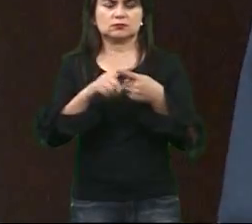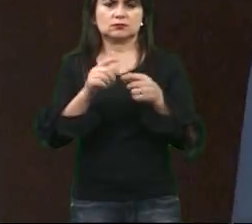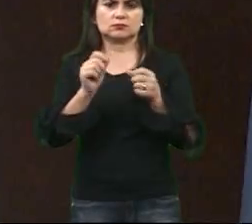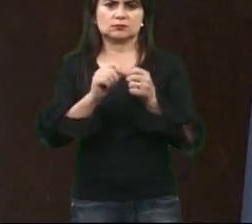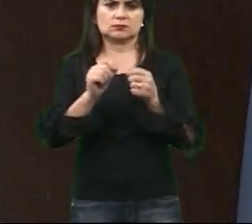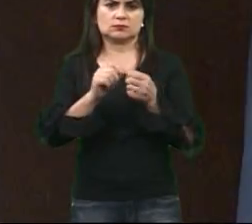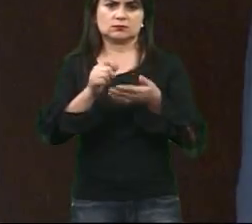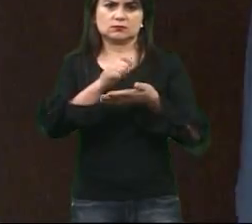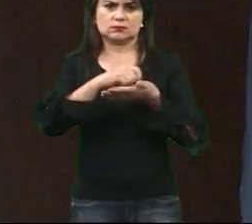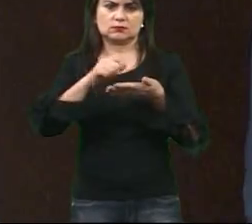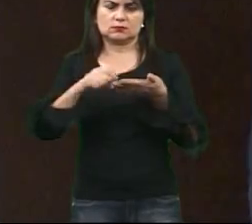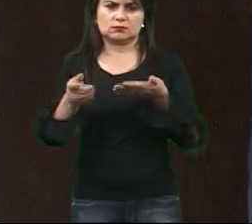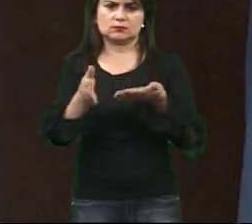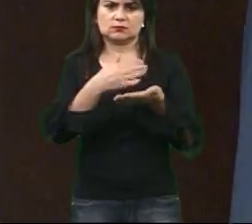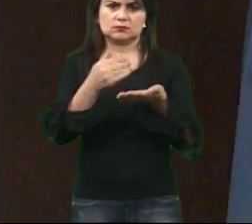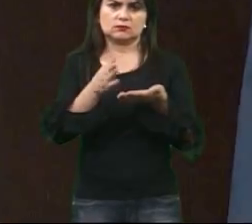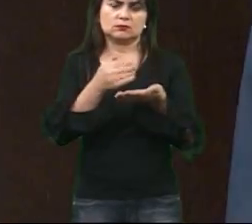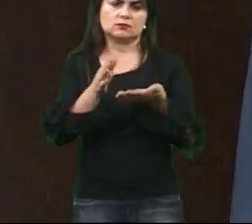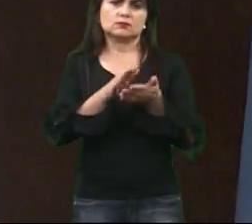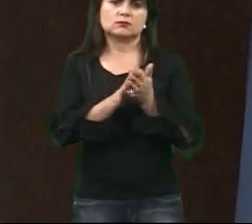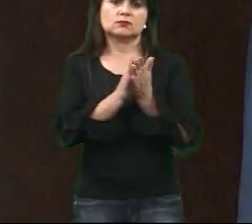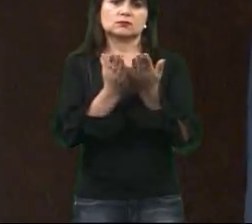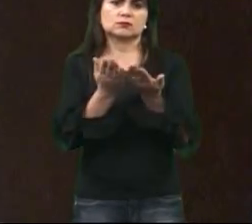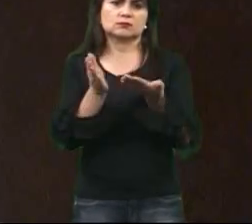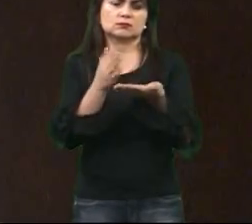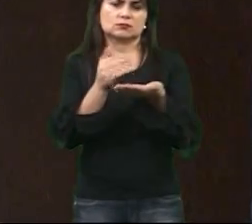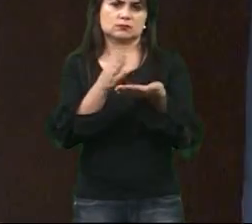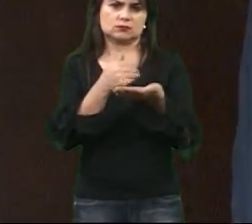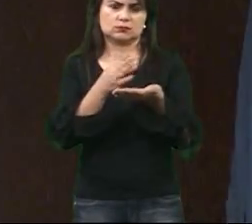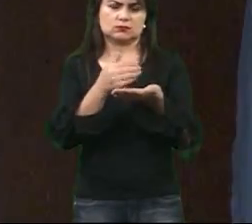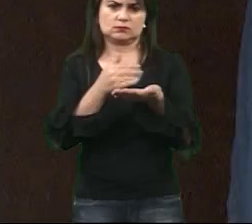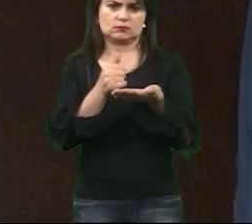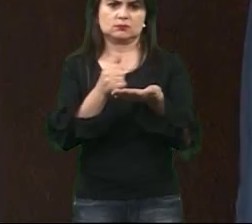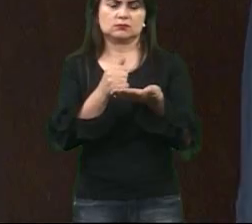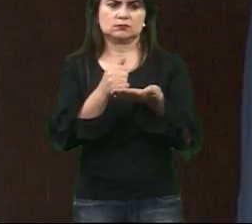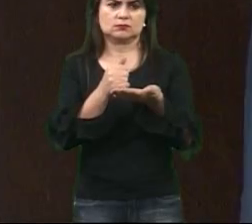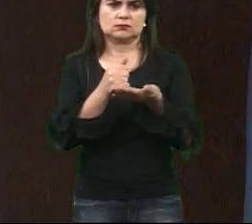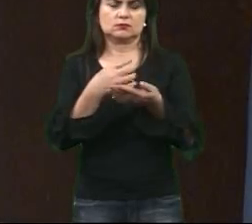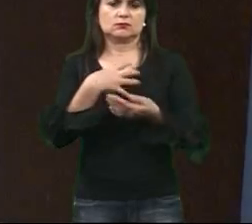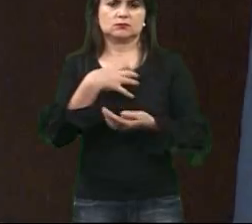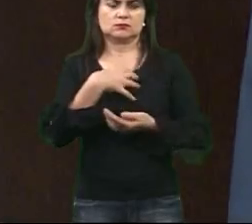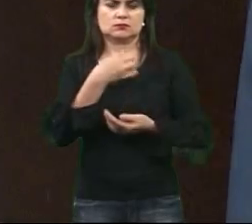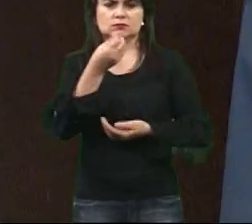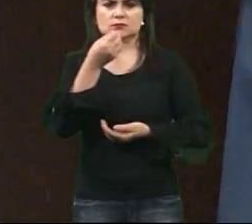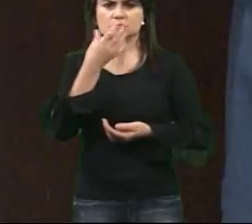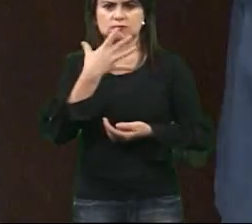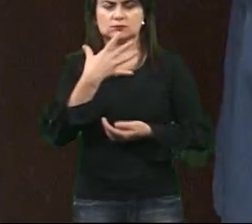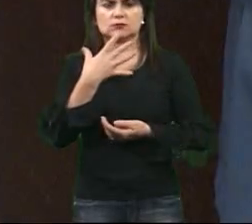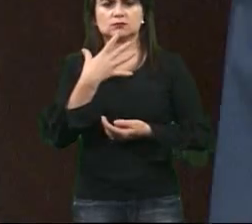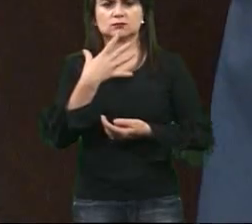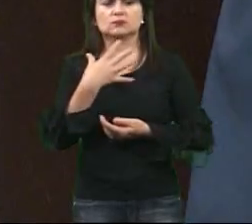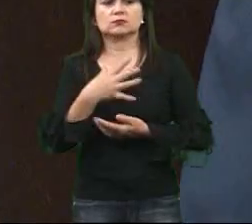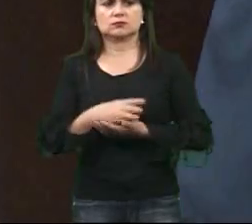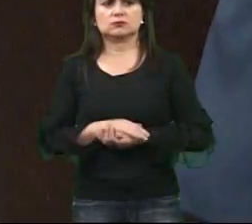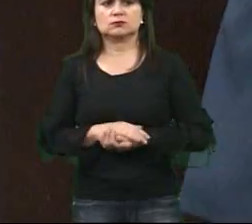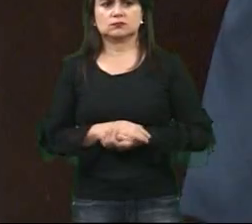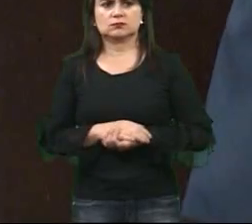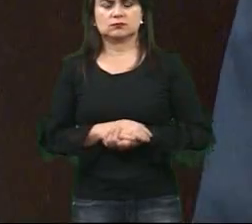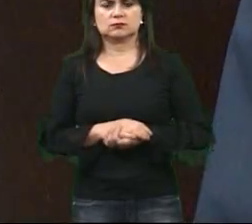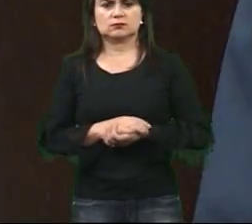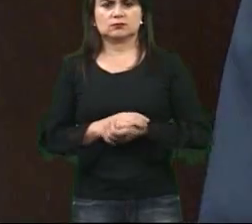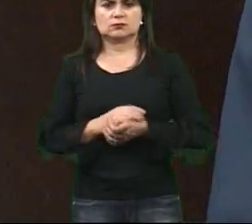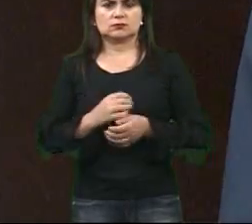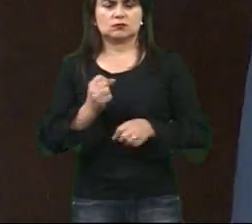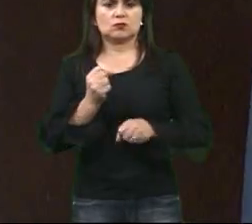ensinar É de fato uma ação nobre que se assemelha muito com a ação Divina de